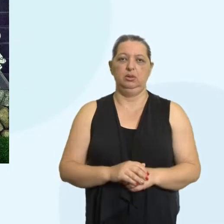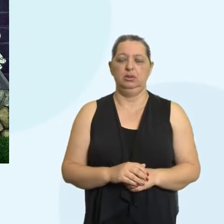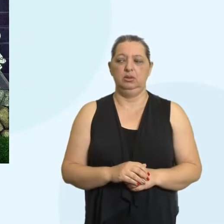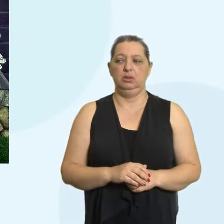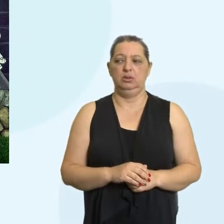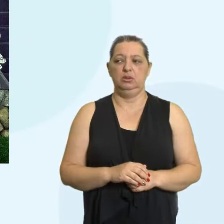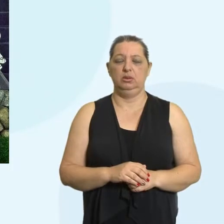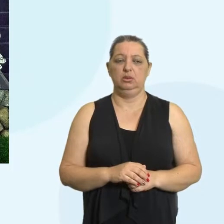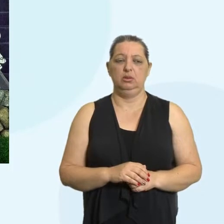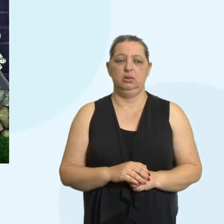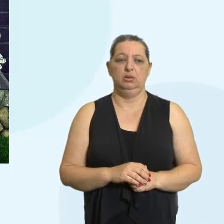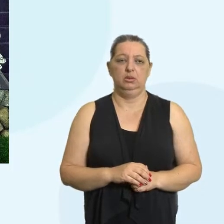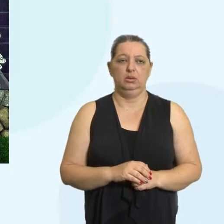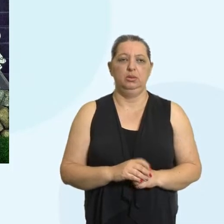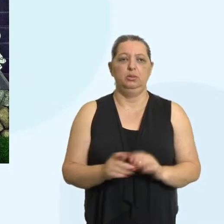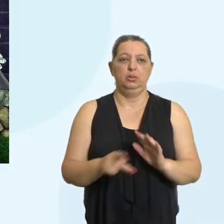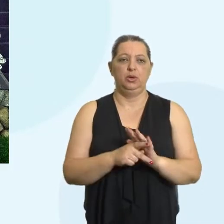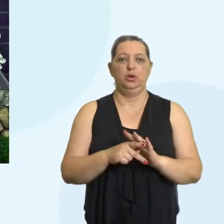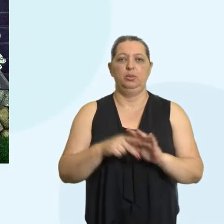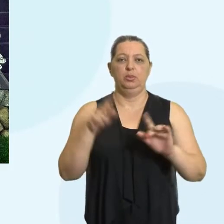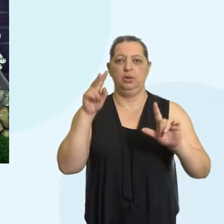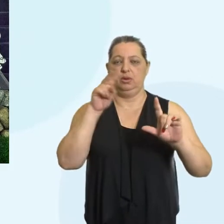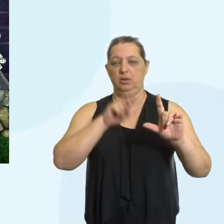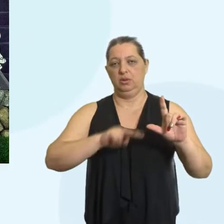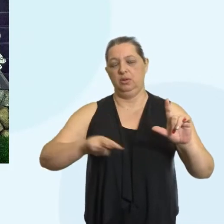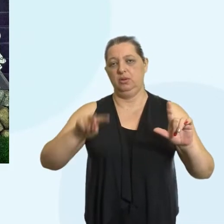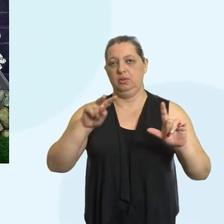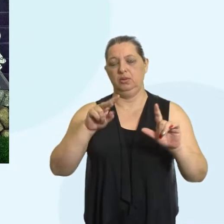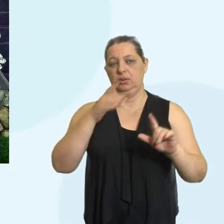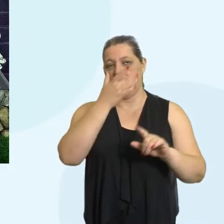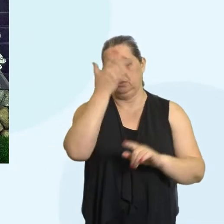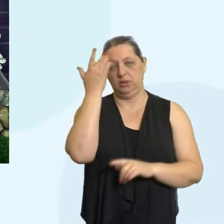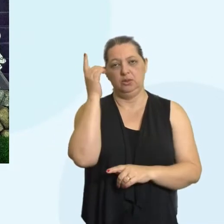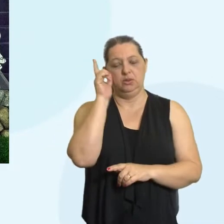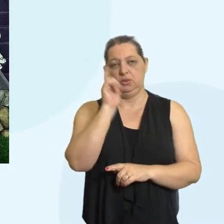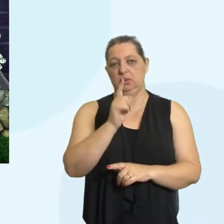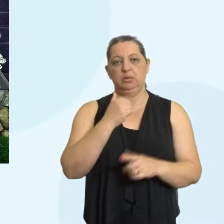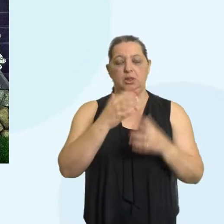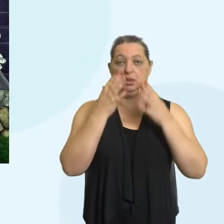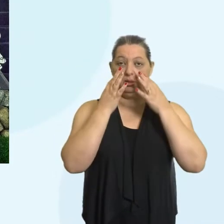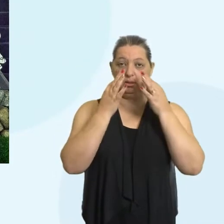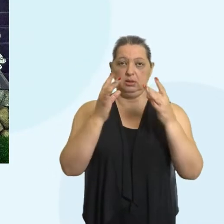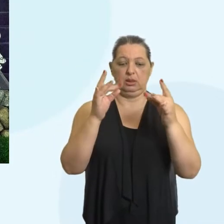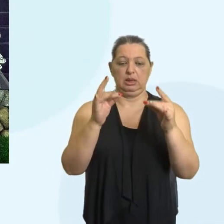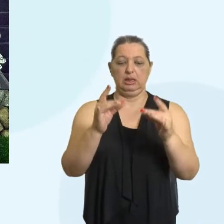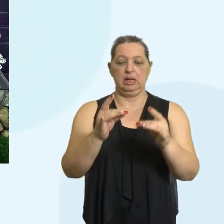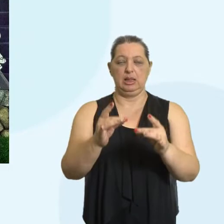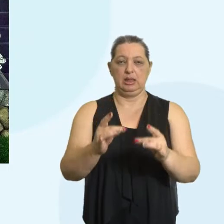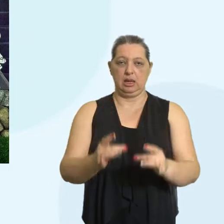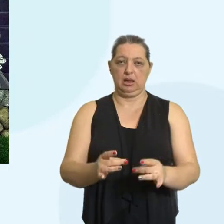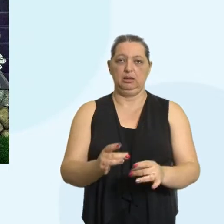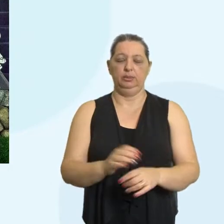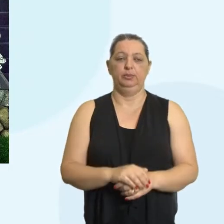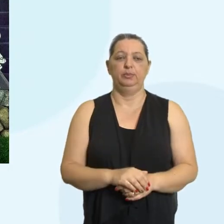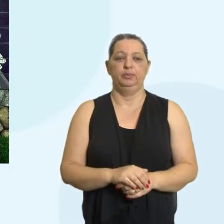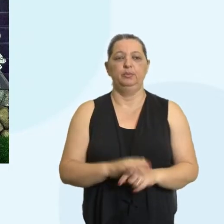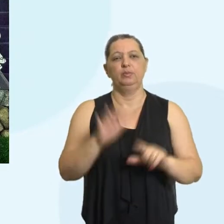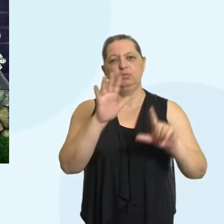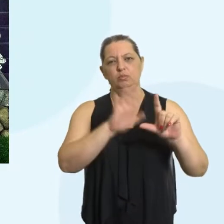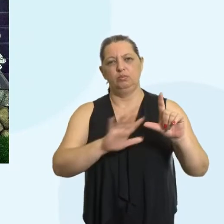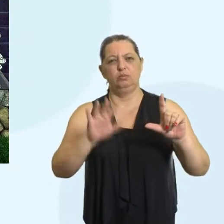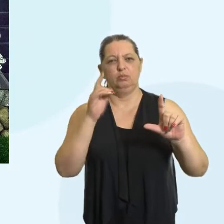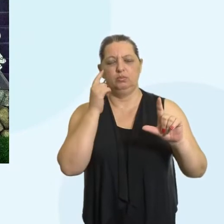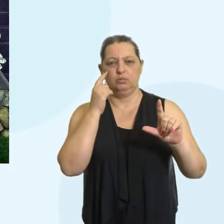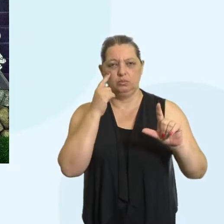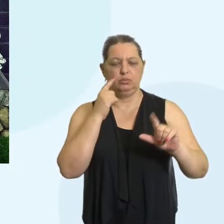problemas de visão e também para a gente conseguir aí prestar atenção em alguns detalhes né olhando aí